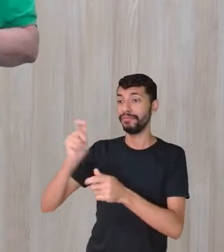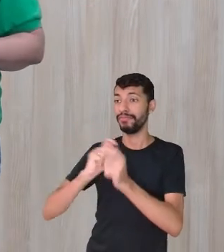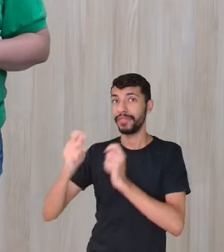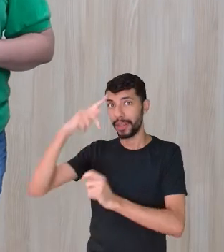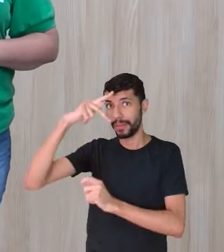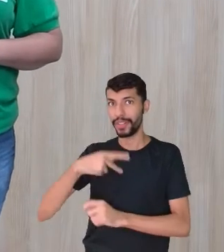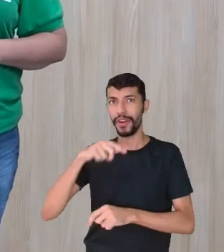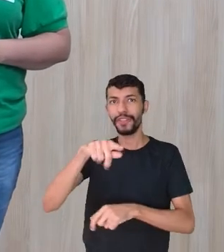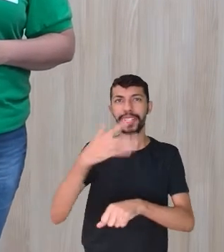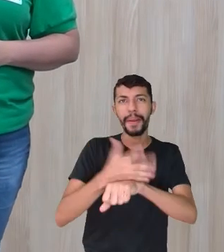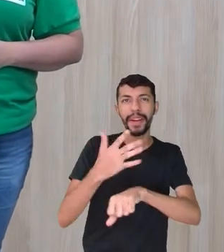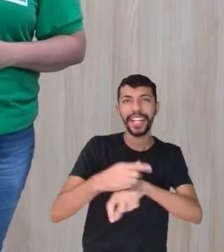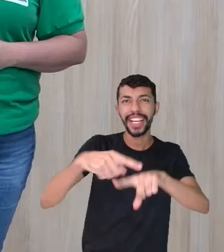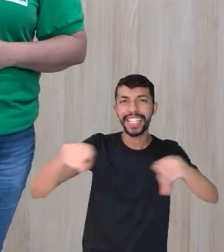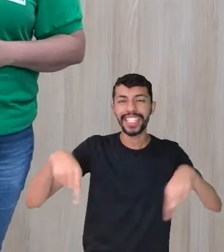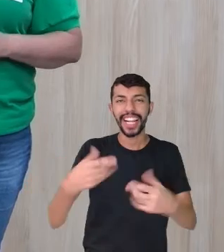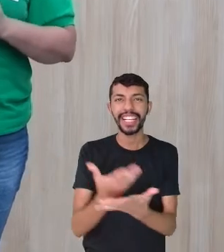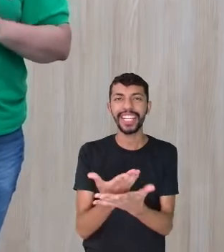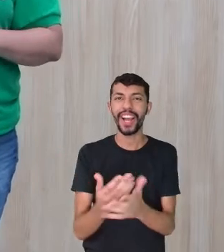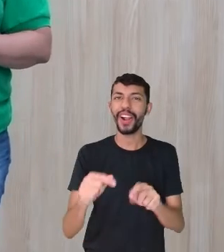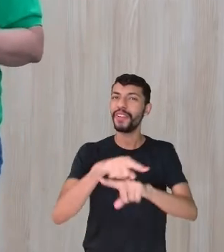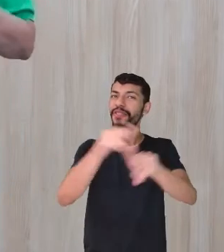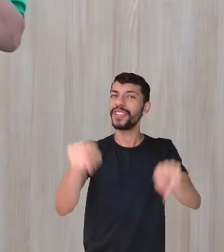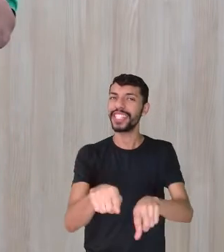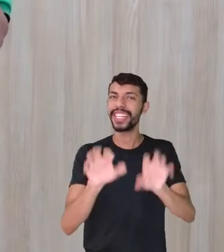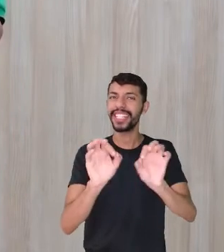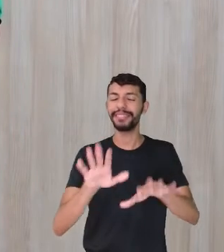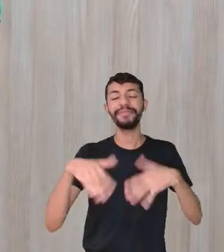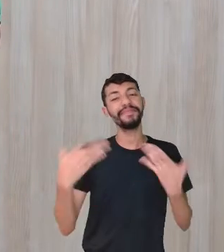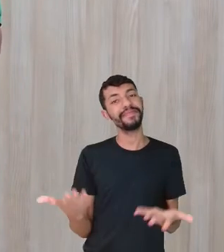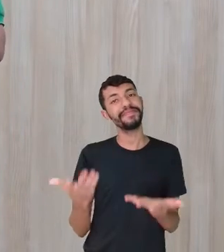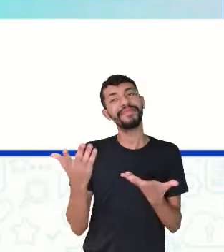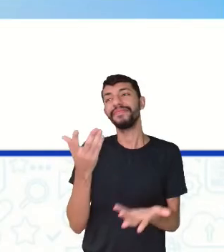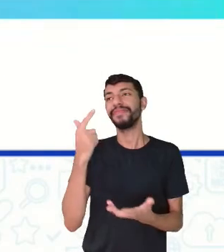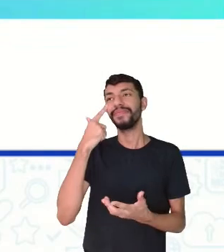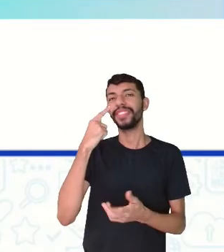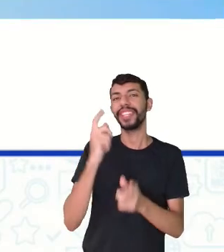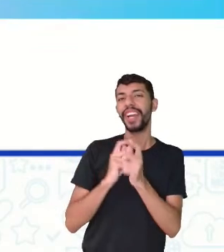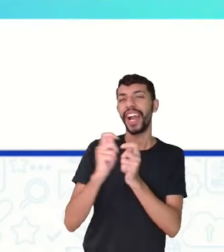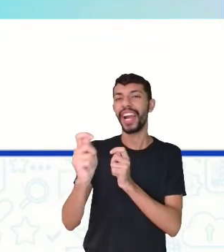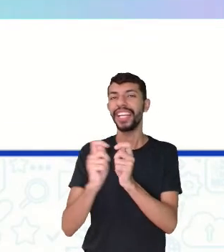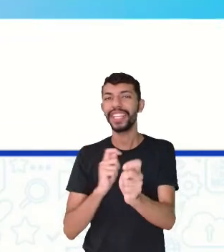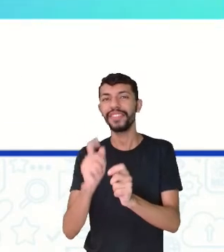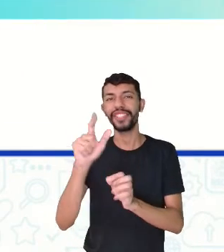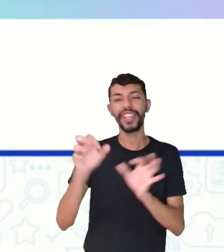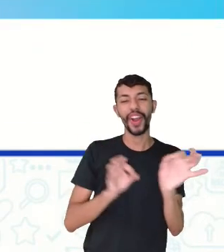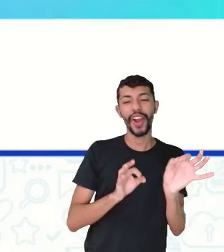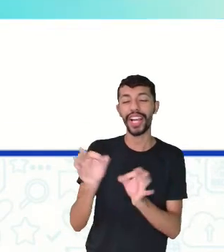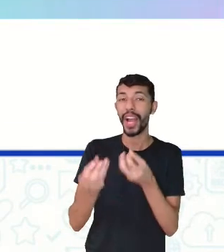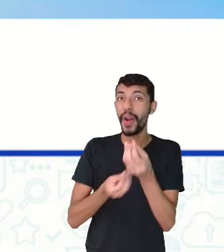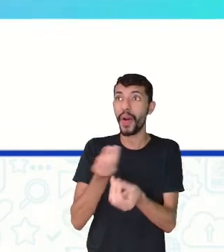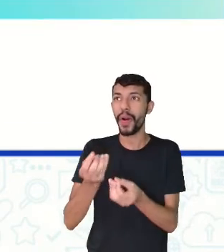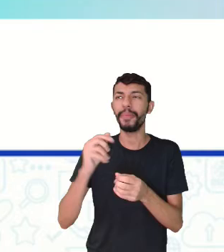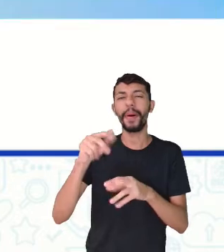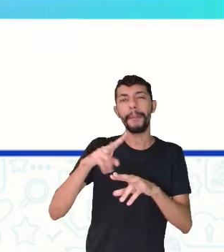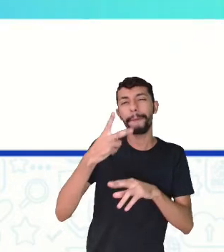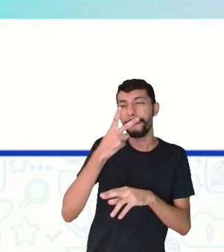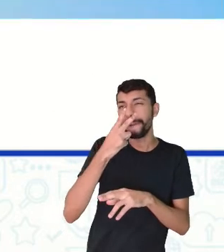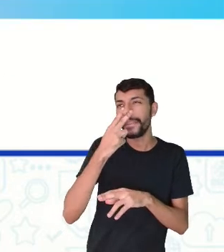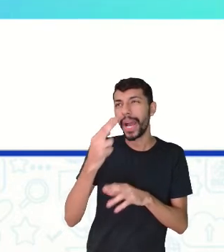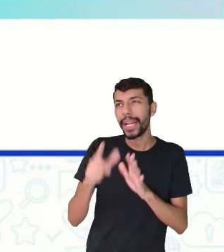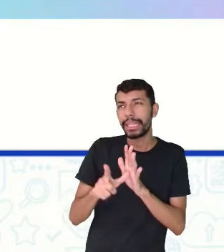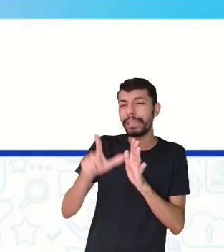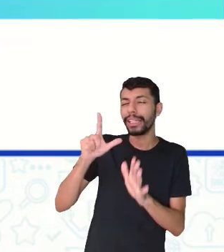pratiquem aí na sala de aula com vocês. Então, como a entrevista é organizada, então parece haver um planejamento